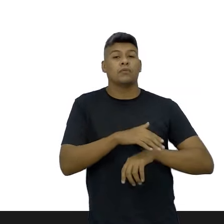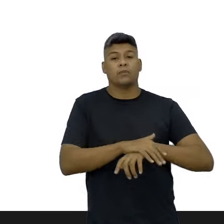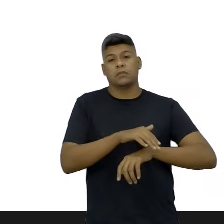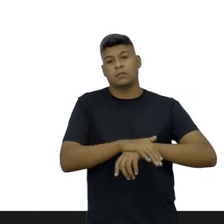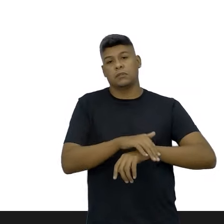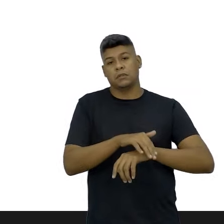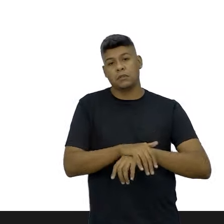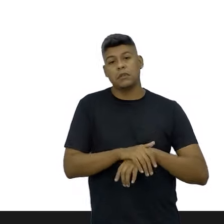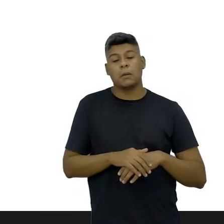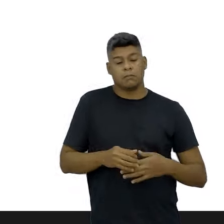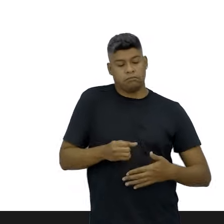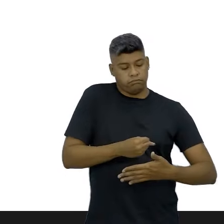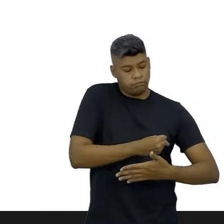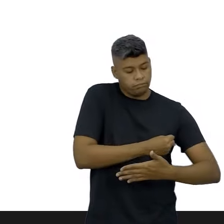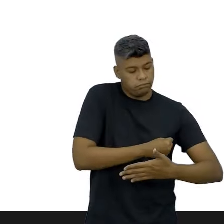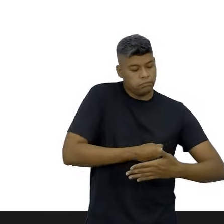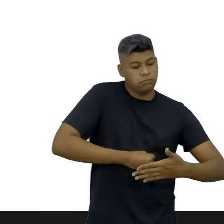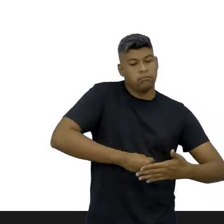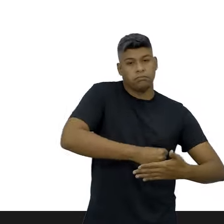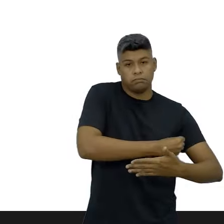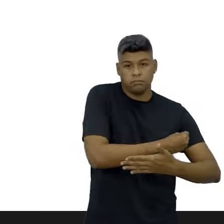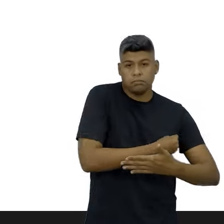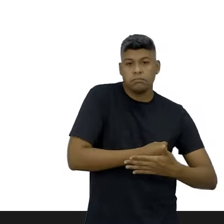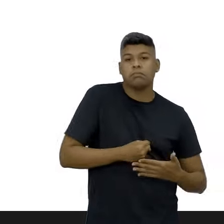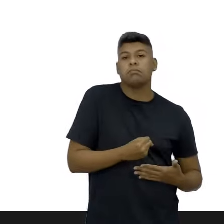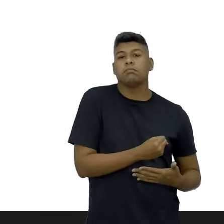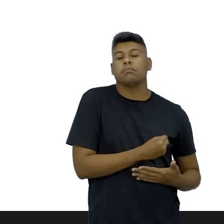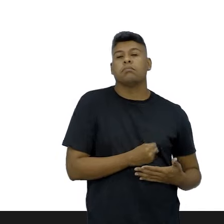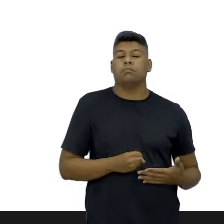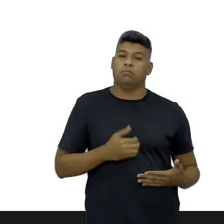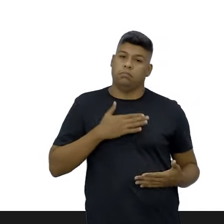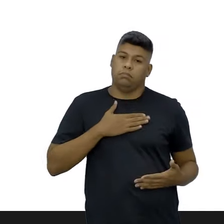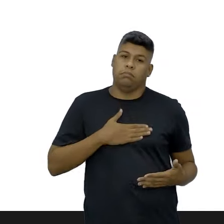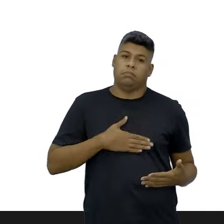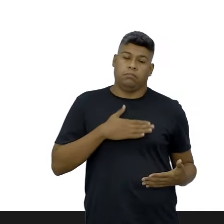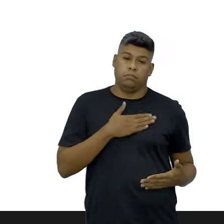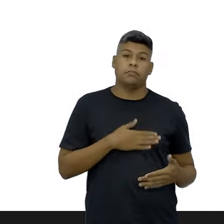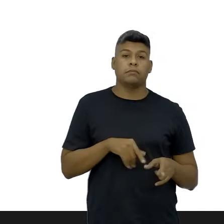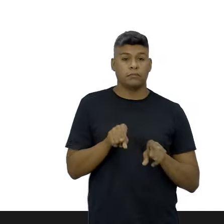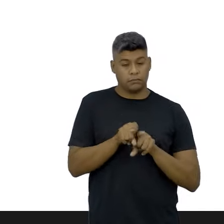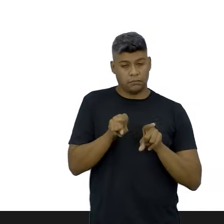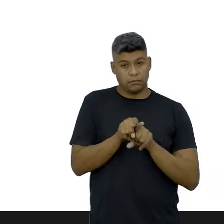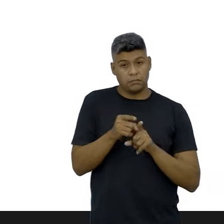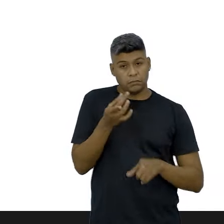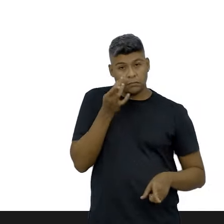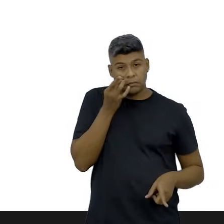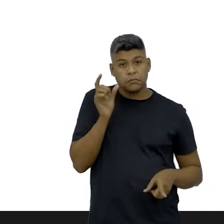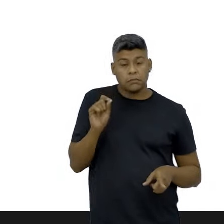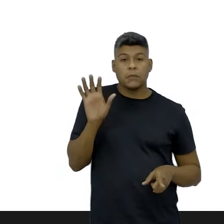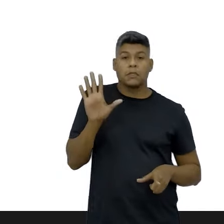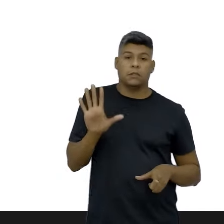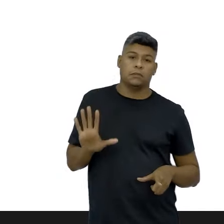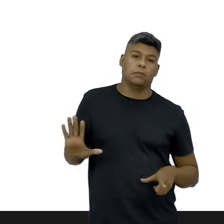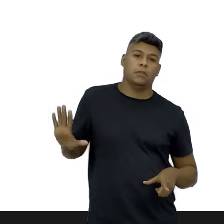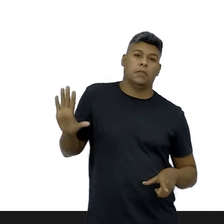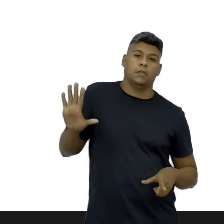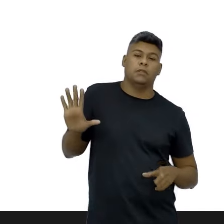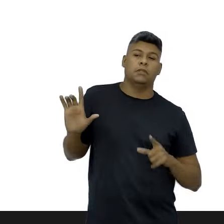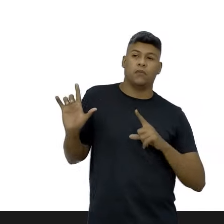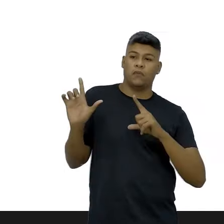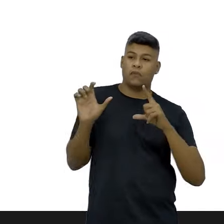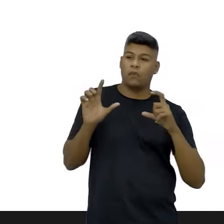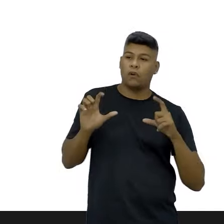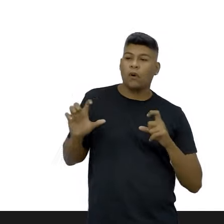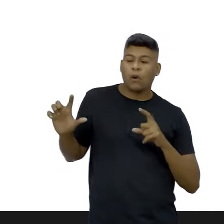exemplo, mexa devagar, bata levemente, e também a presença de imagens, né, de fotografias